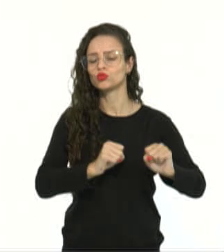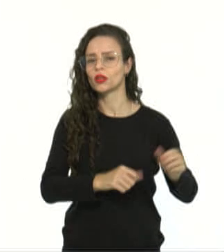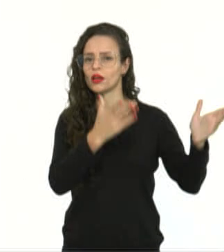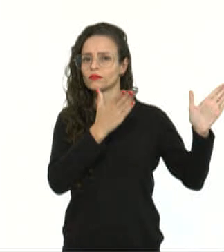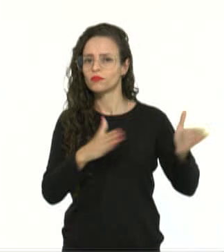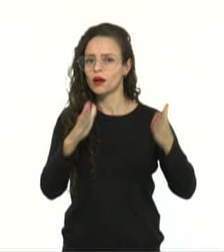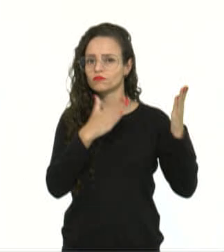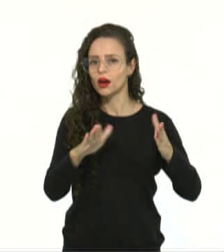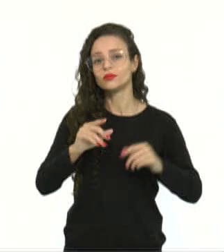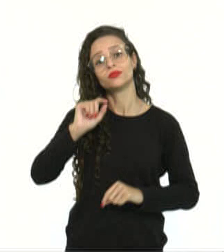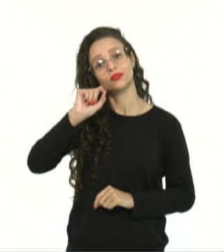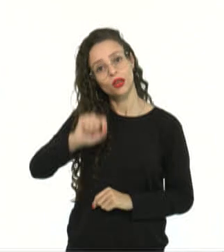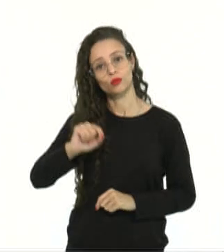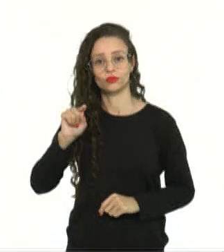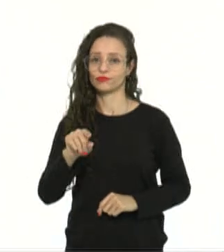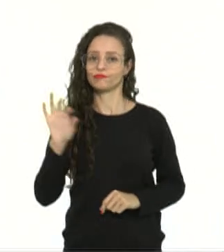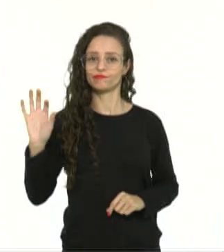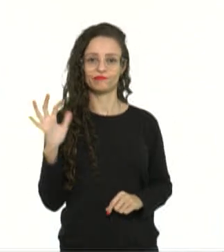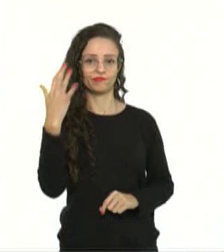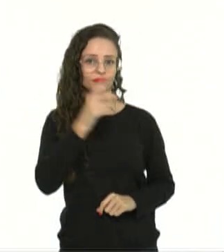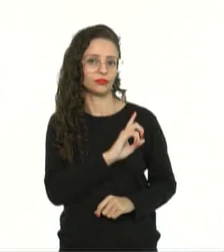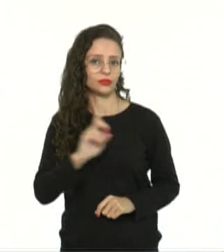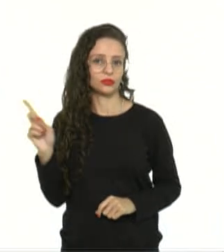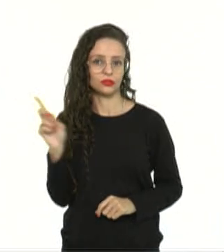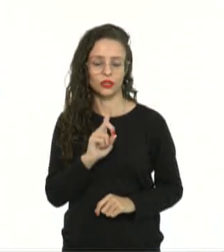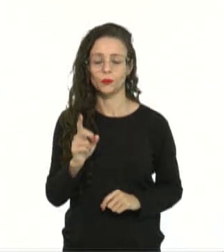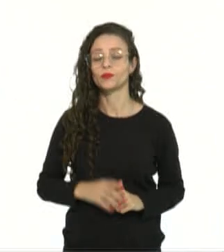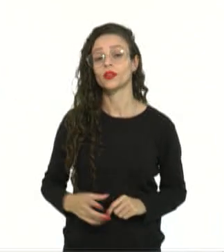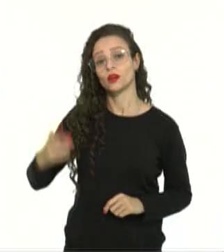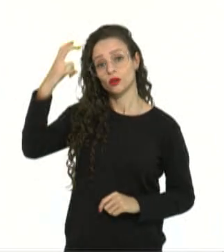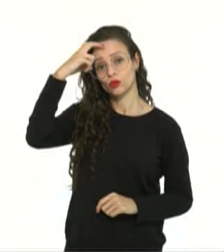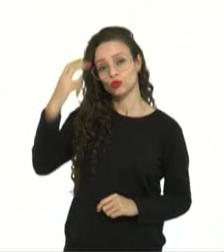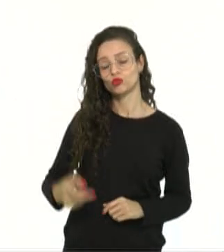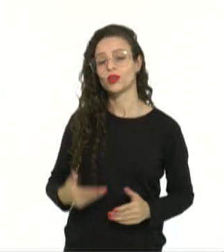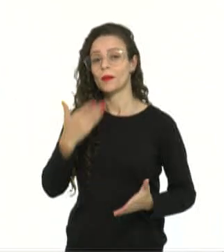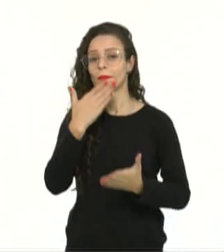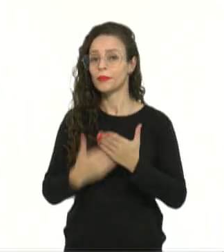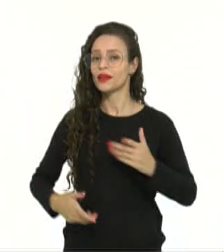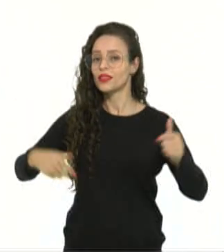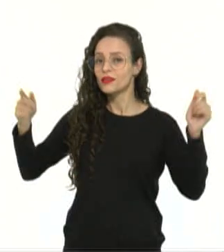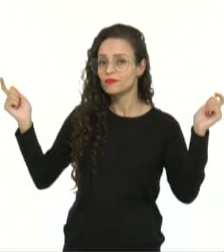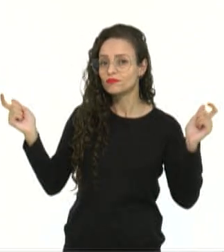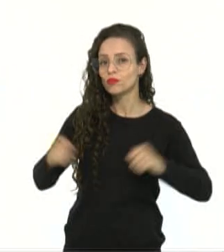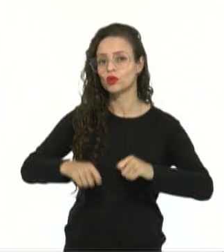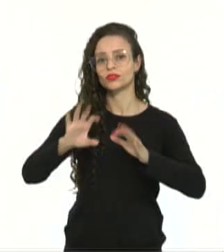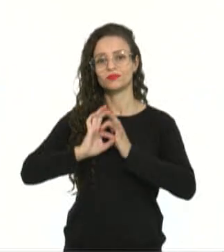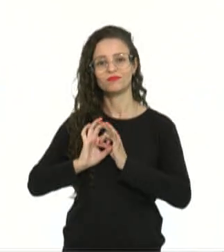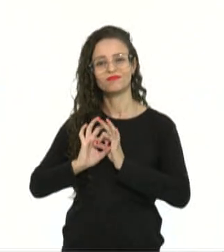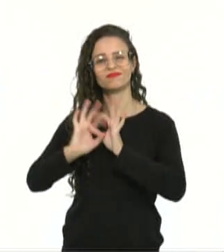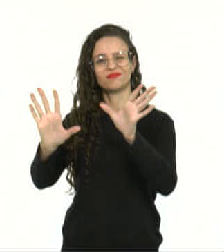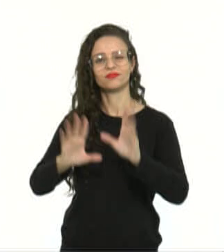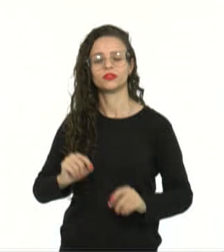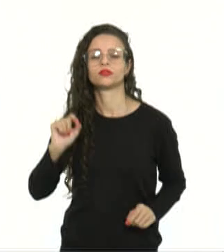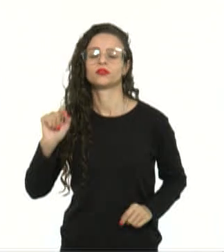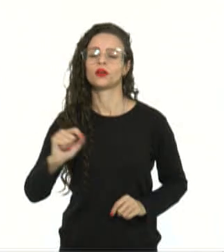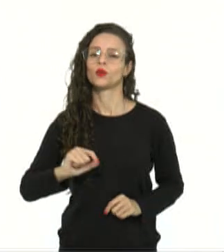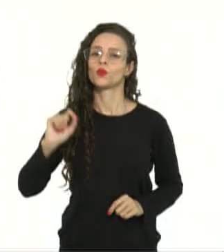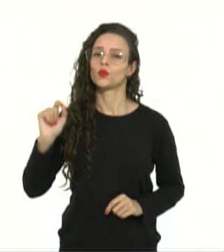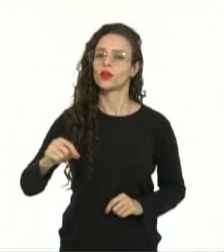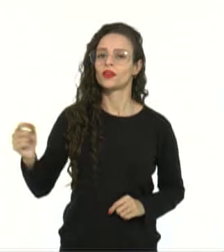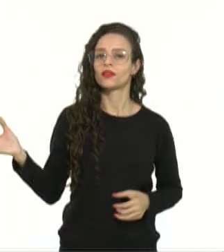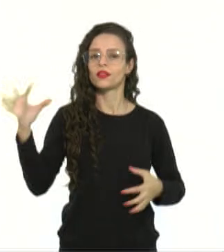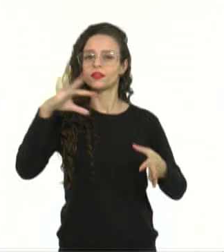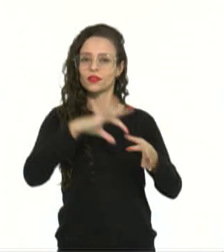sobre a cultura, isso não acontece. A cultura perde seu potencial emancipatório e acaba entrando